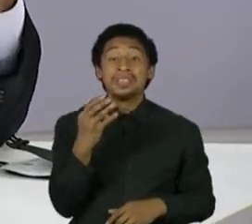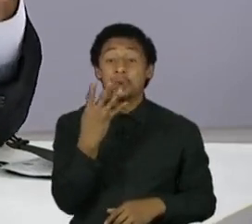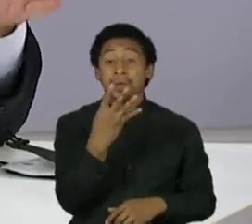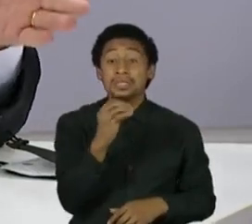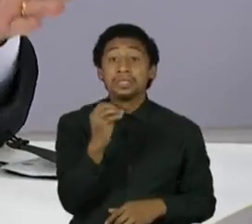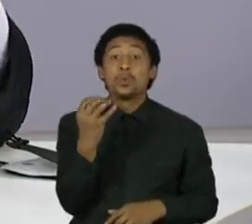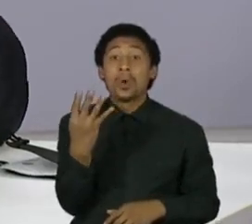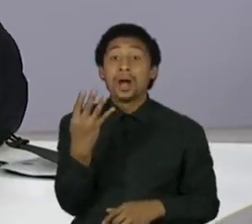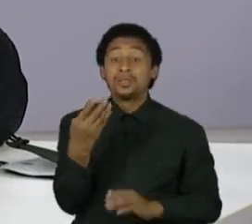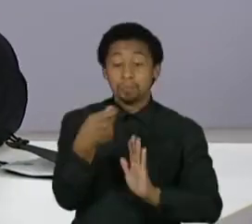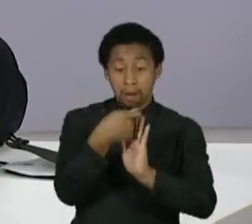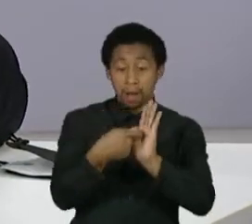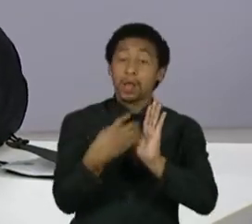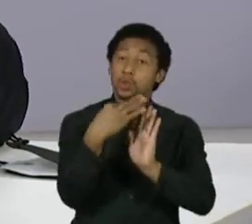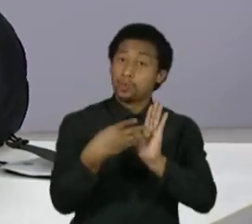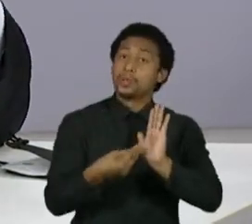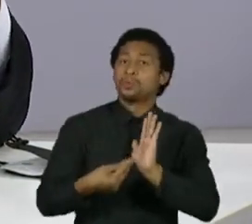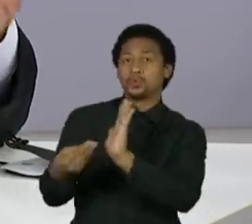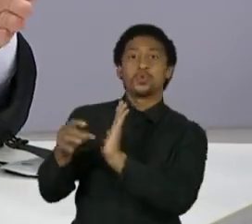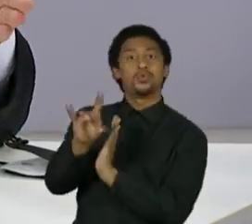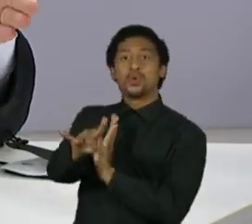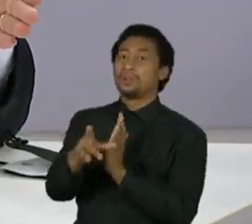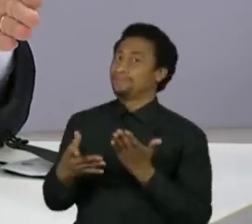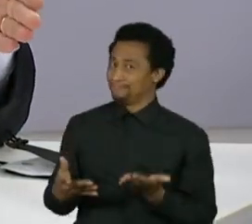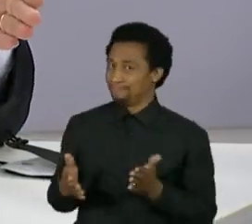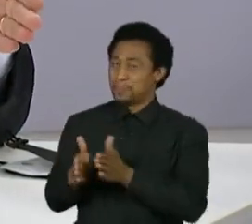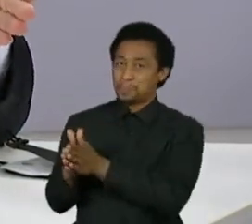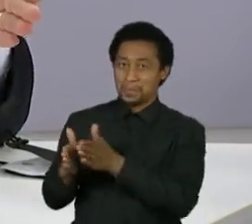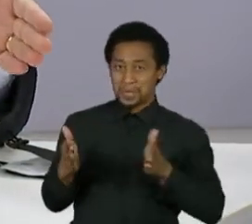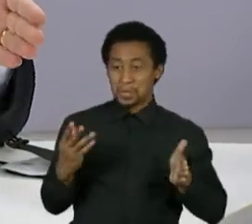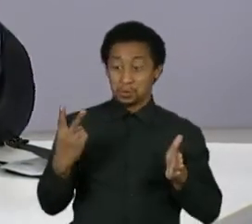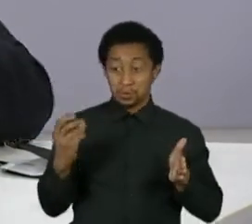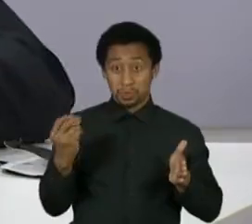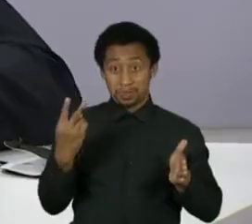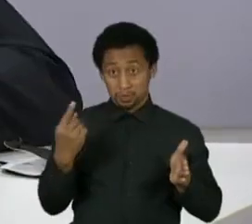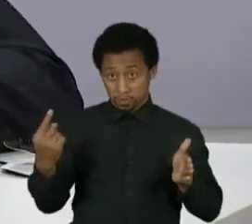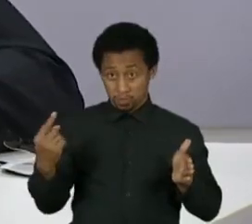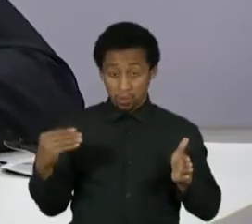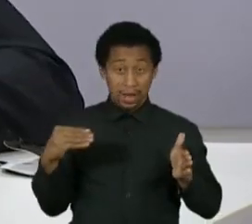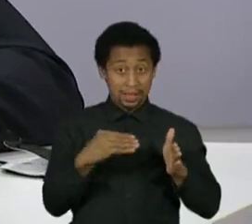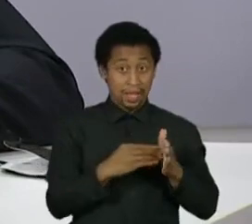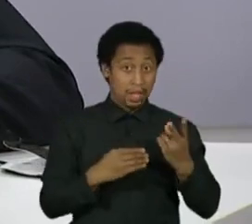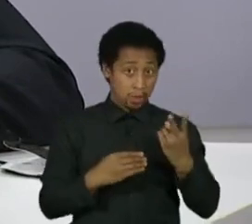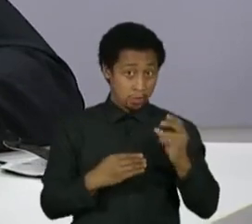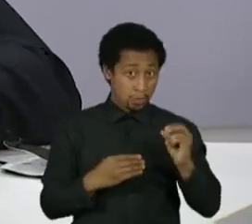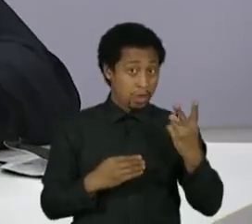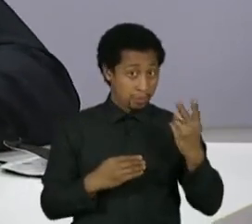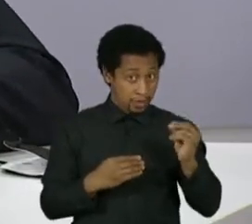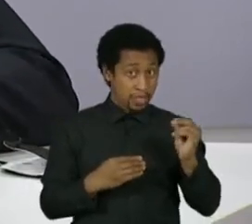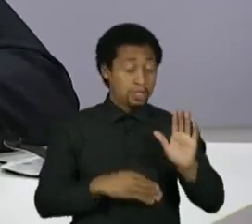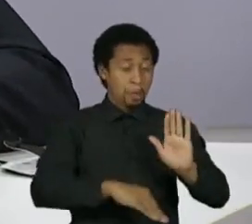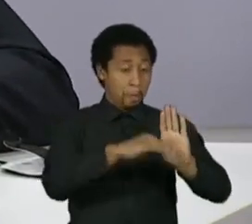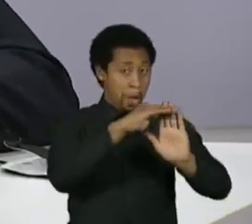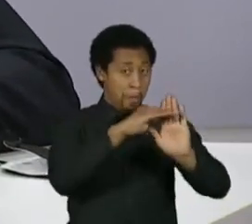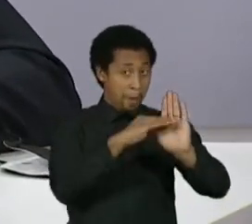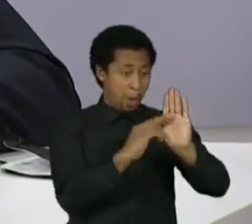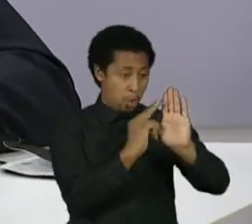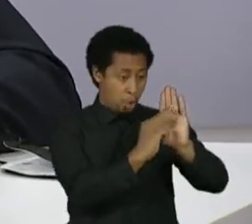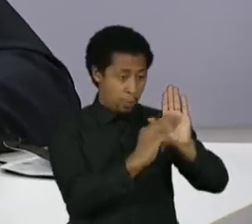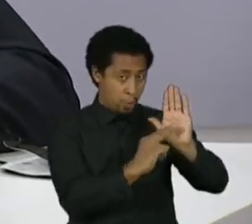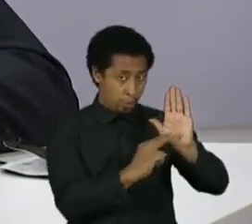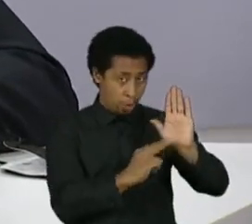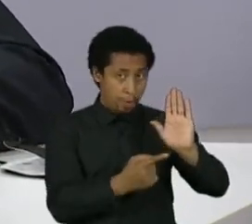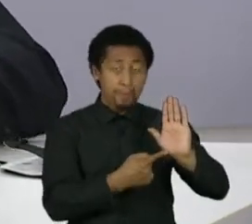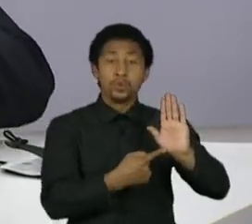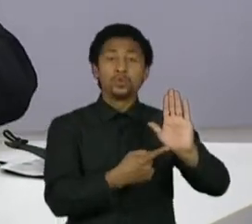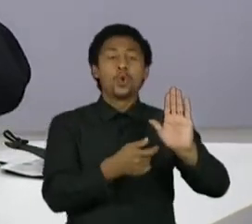empenhados, 2020 e 2021, no que se chama de orçamento secreto, nessa lista que o senhor entregou, que o Congresso entregou, são apenas